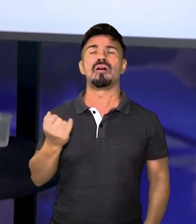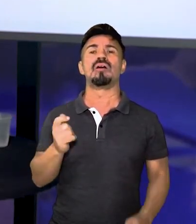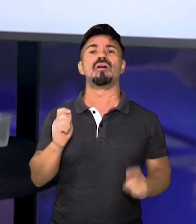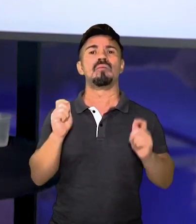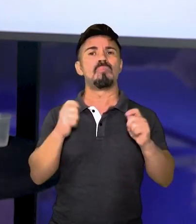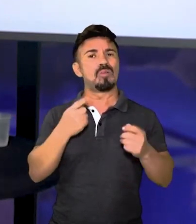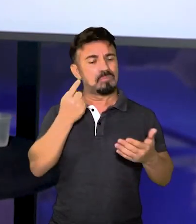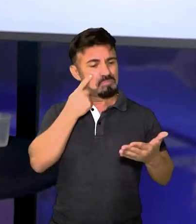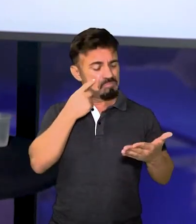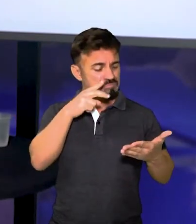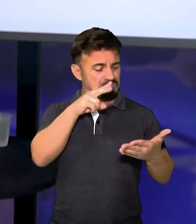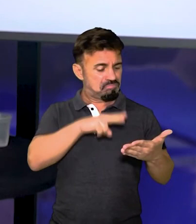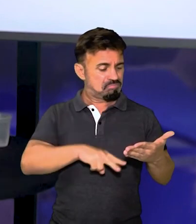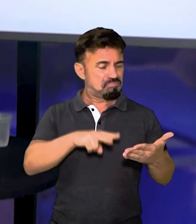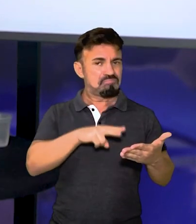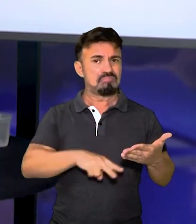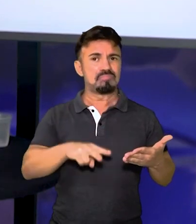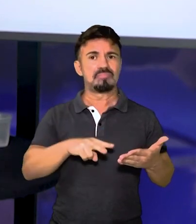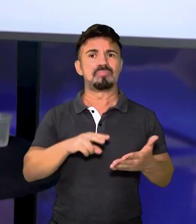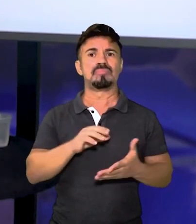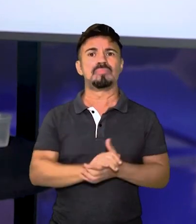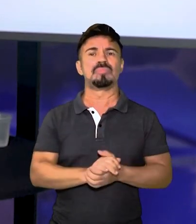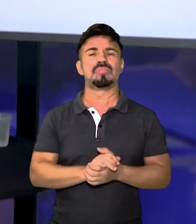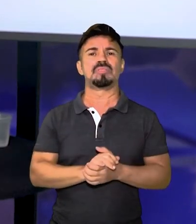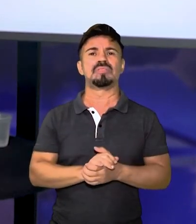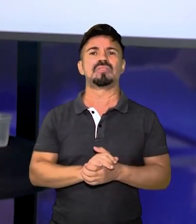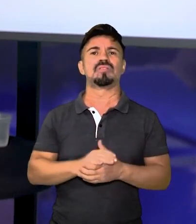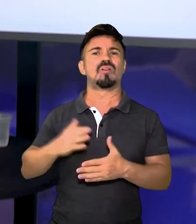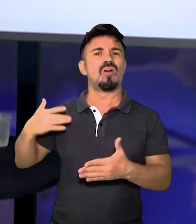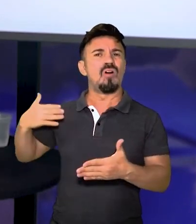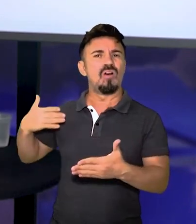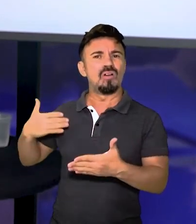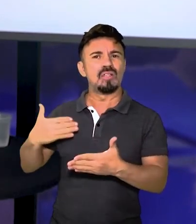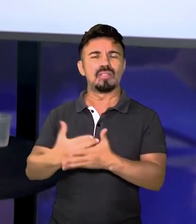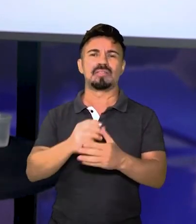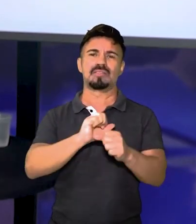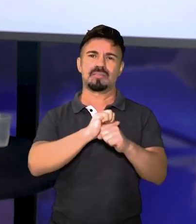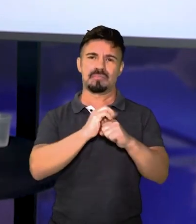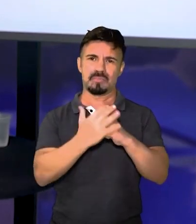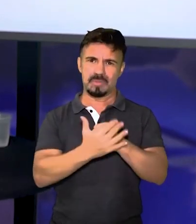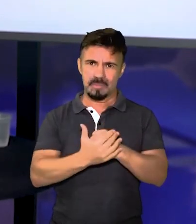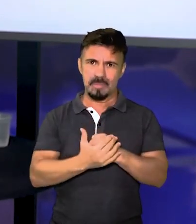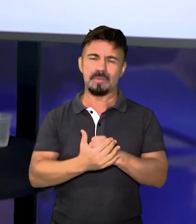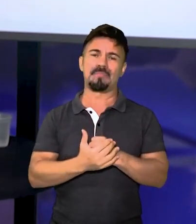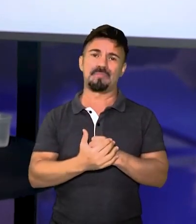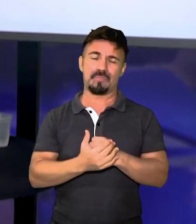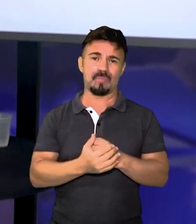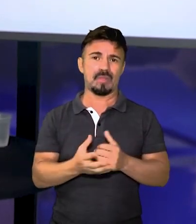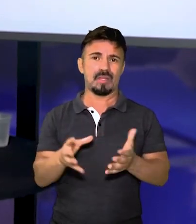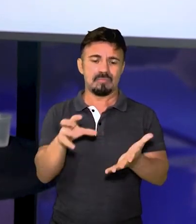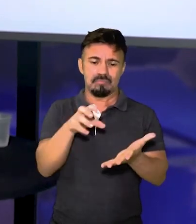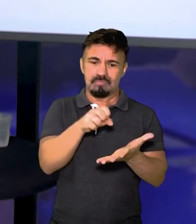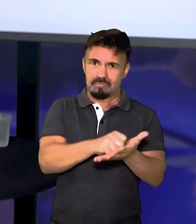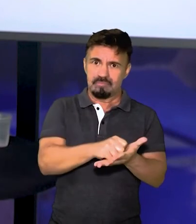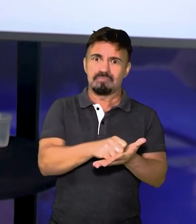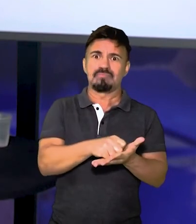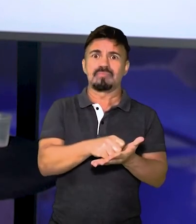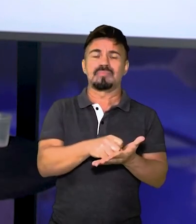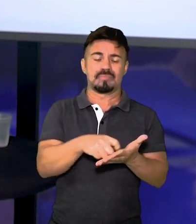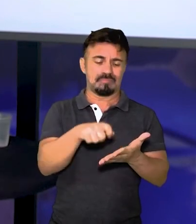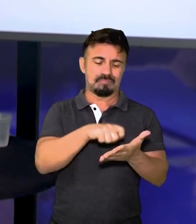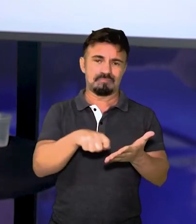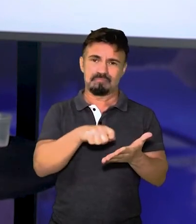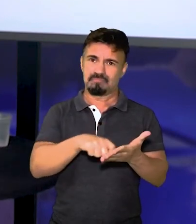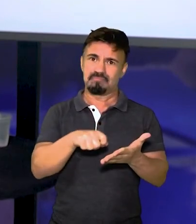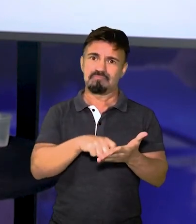muito importante para que você possa rever o que você fez durante todo esse período da pandemia. Isso